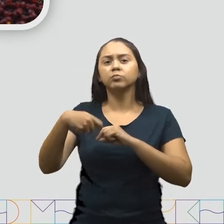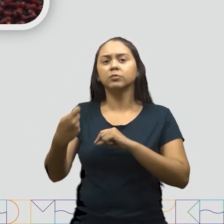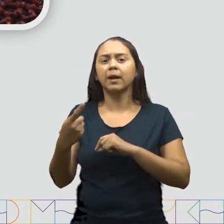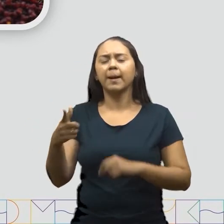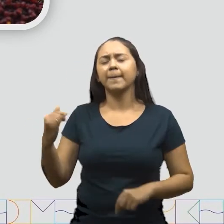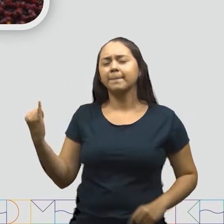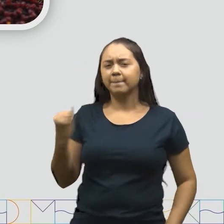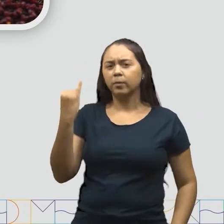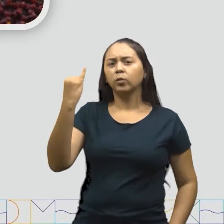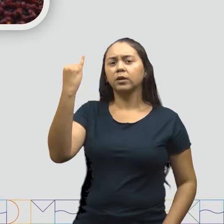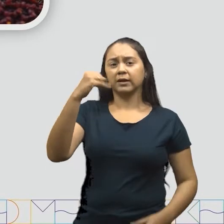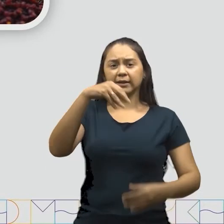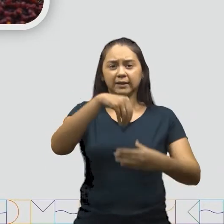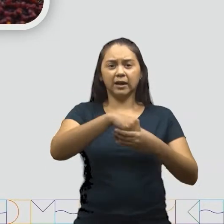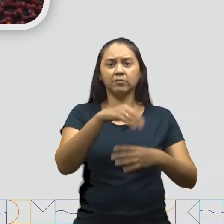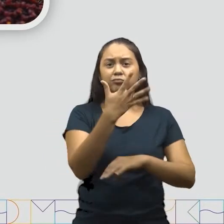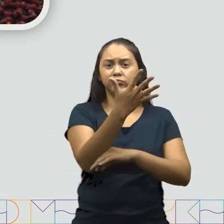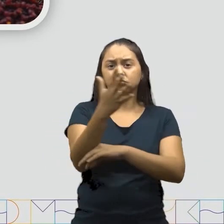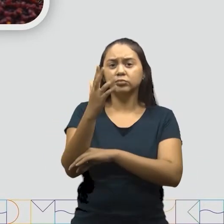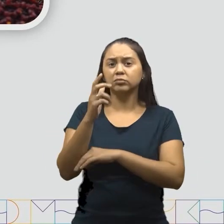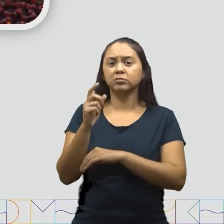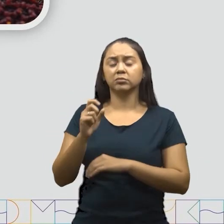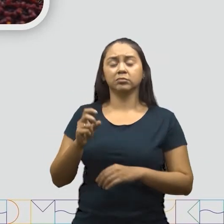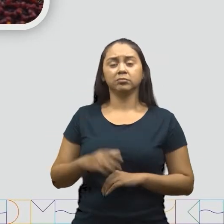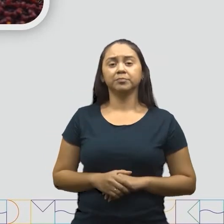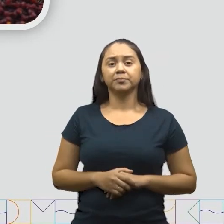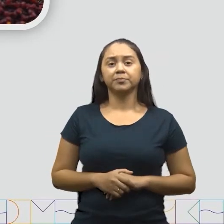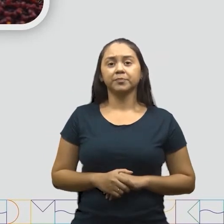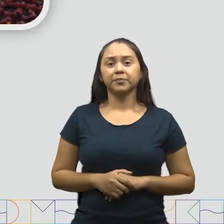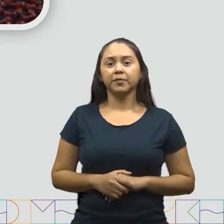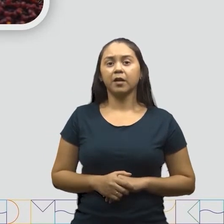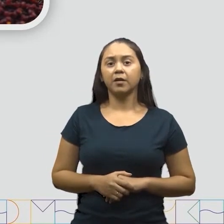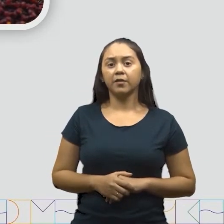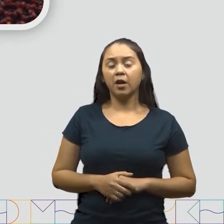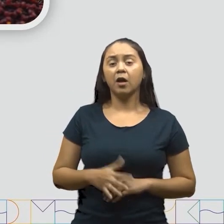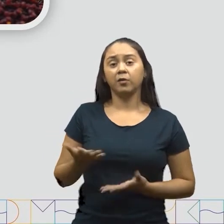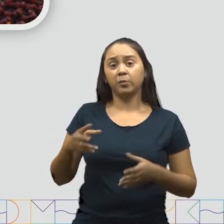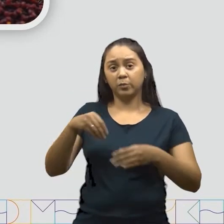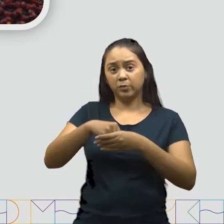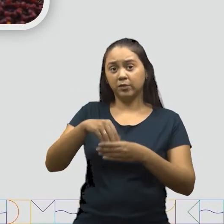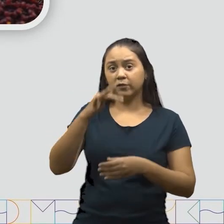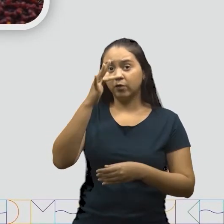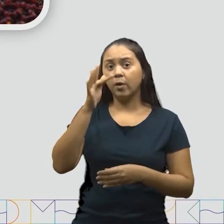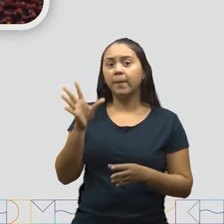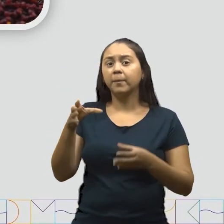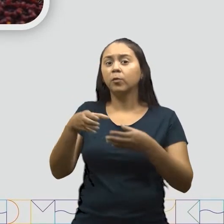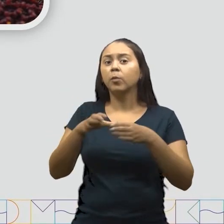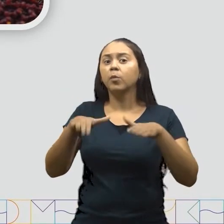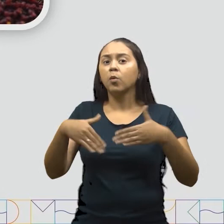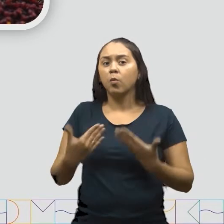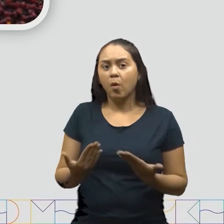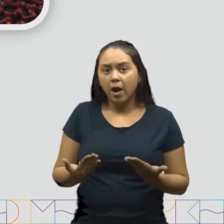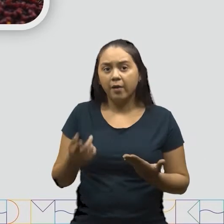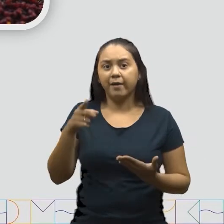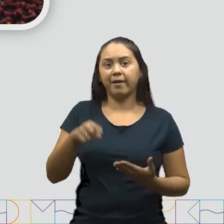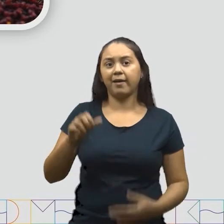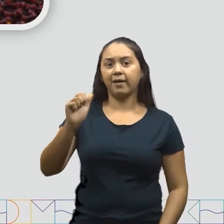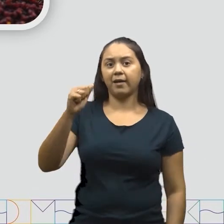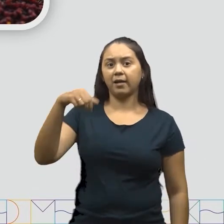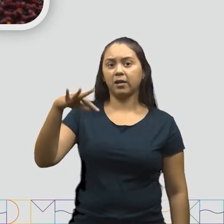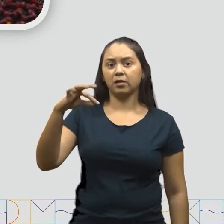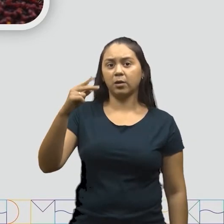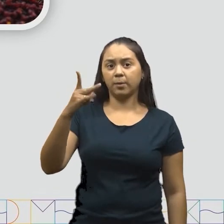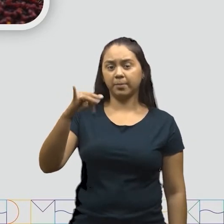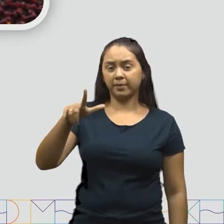seu importante papel na polinização. Pertencem à origem Hymenoptera, da